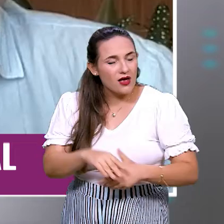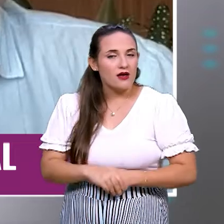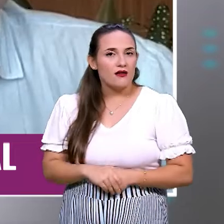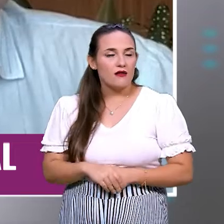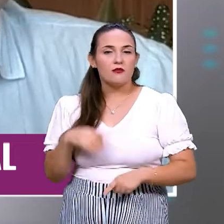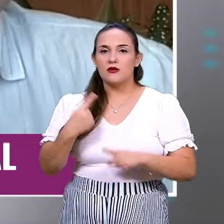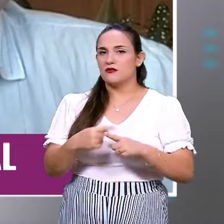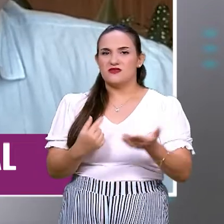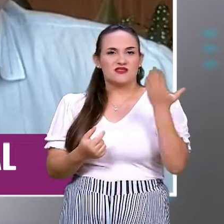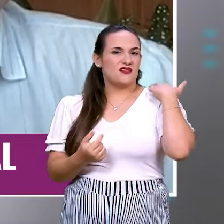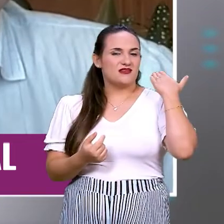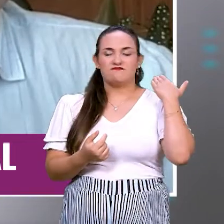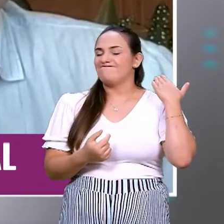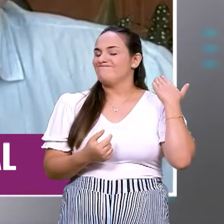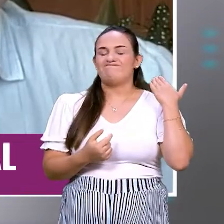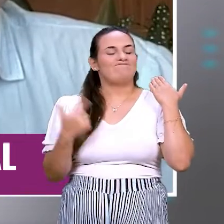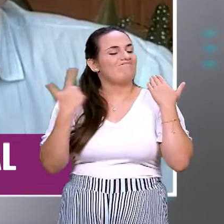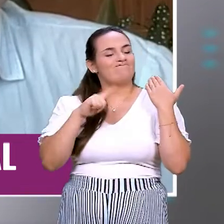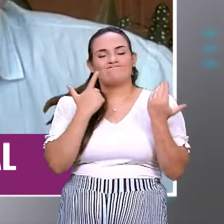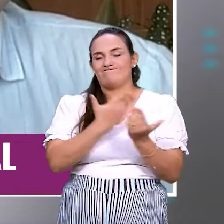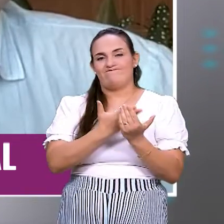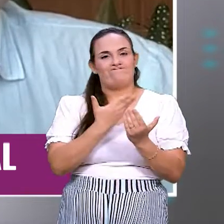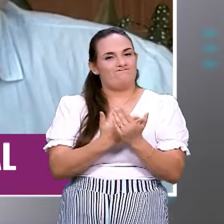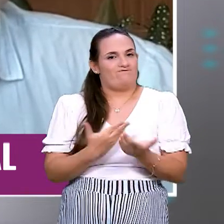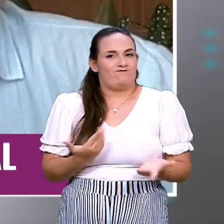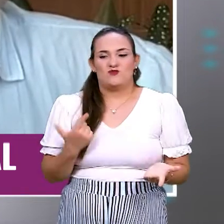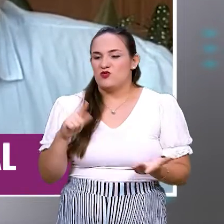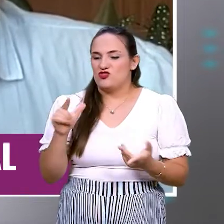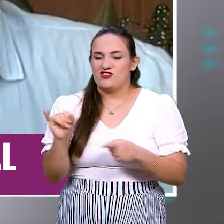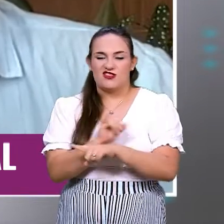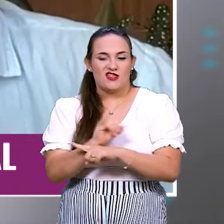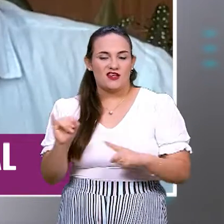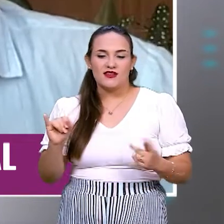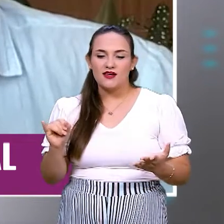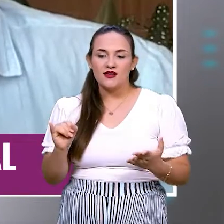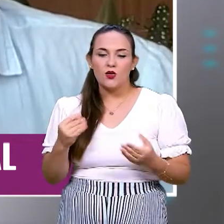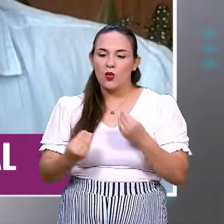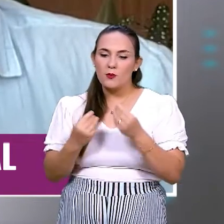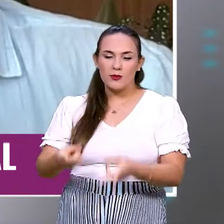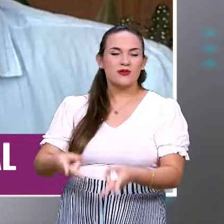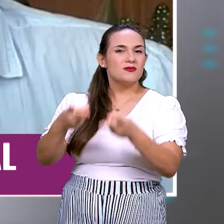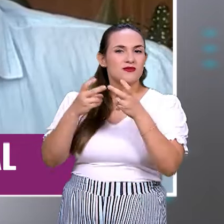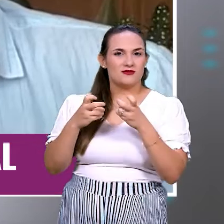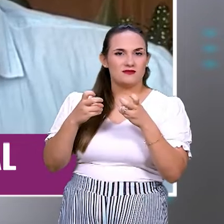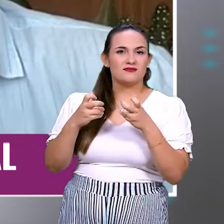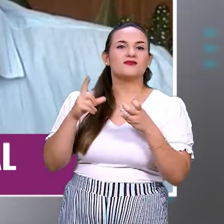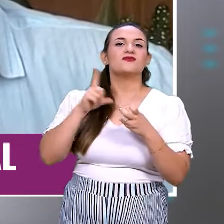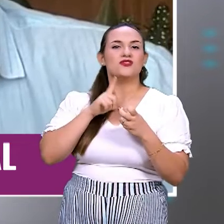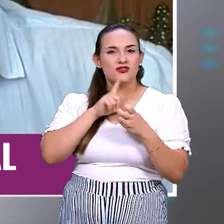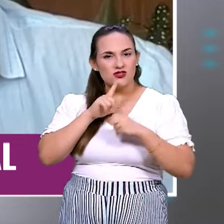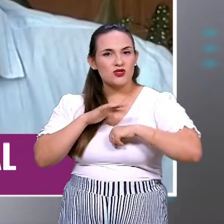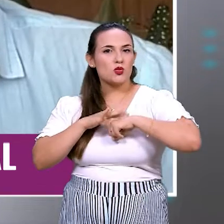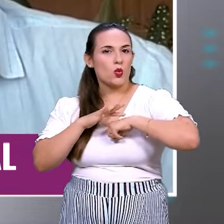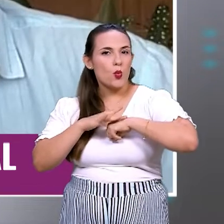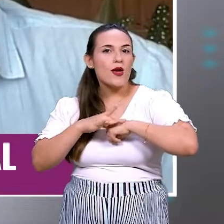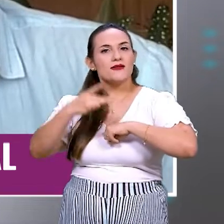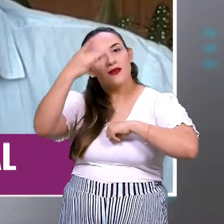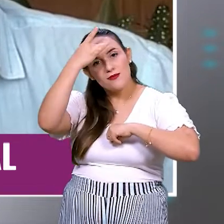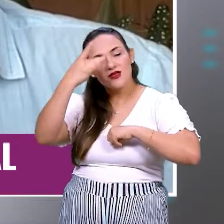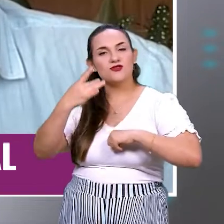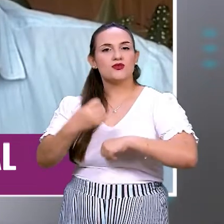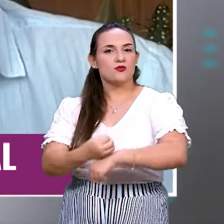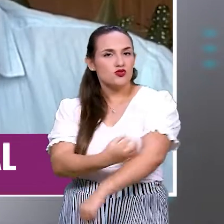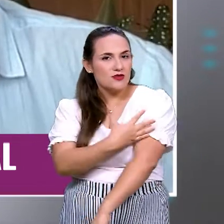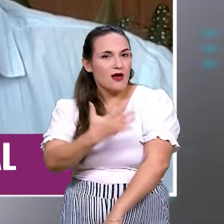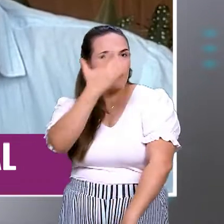gente. Antigamente, nós não tínhamos esses estudos, nós não tínhamos ferramentas para identificar transtornos emocionais nas